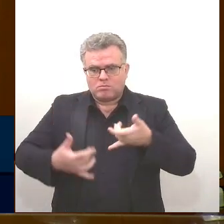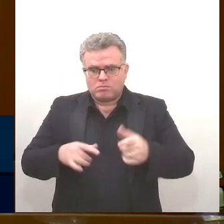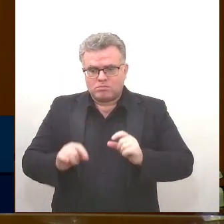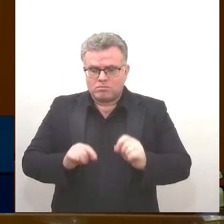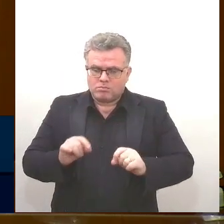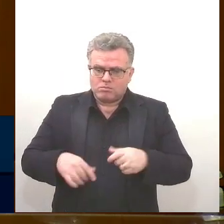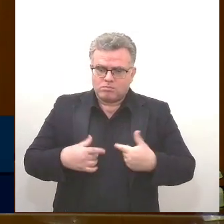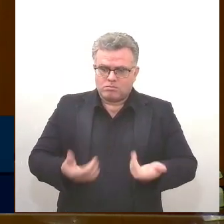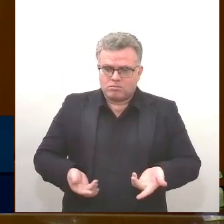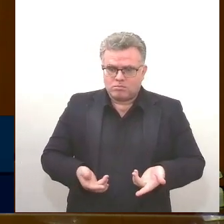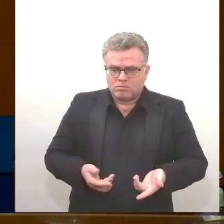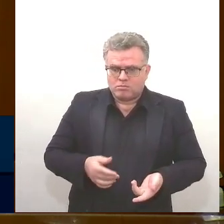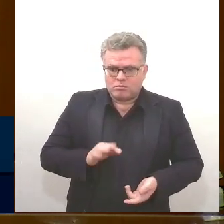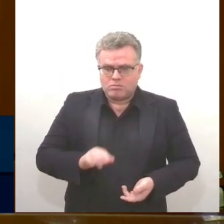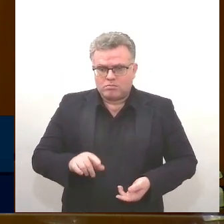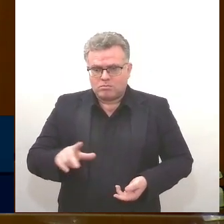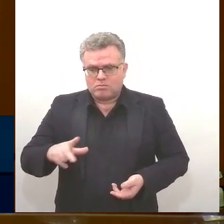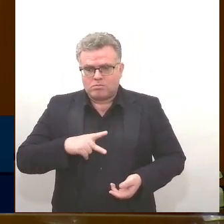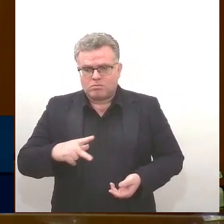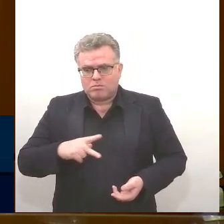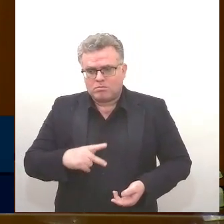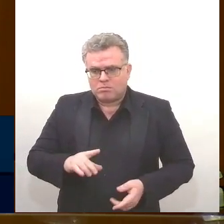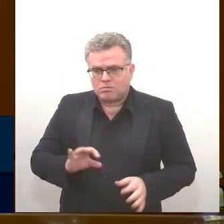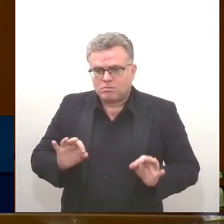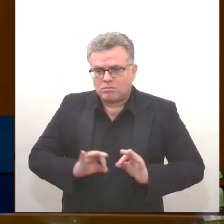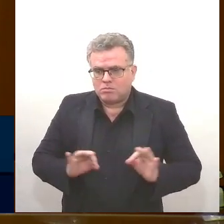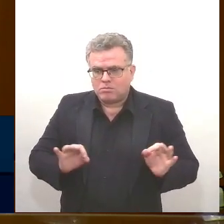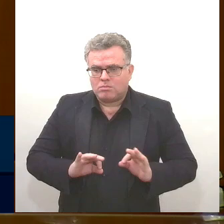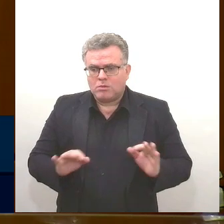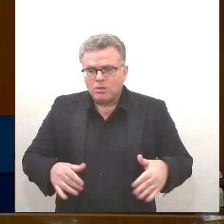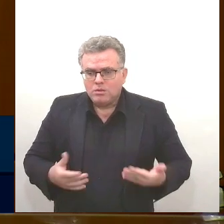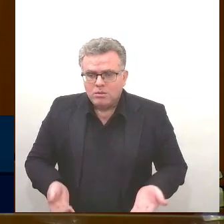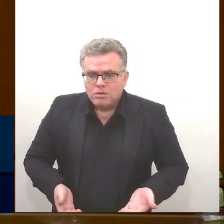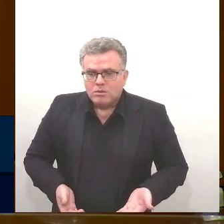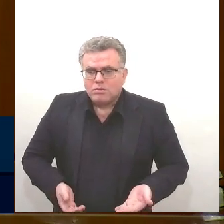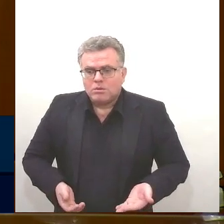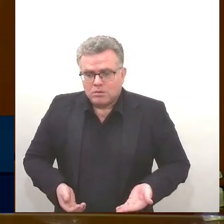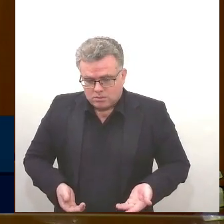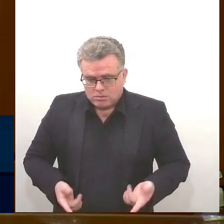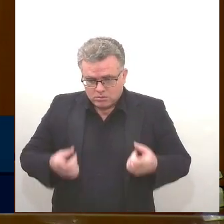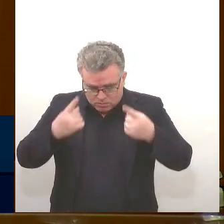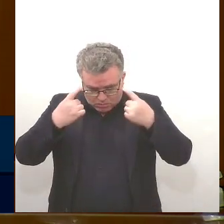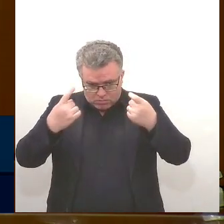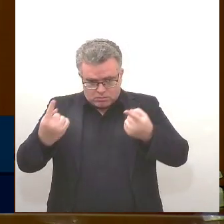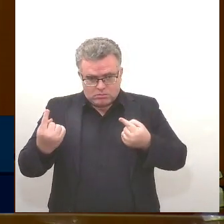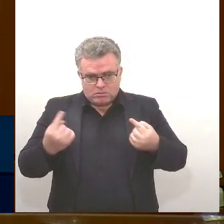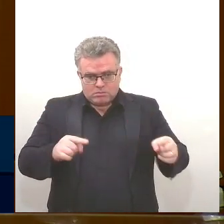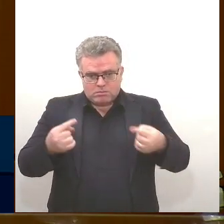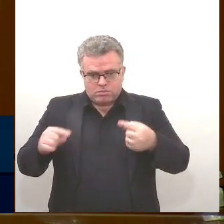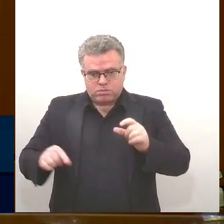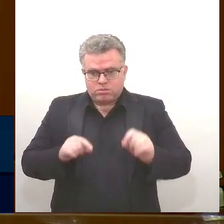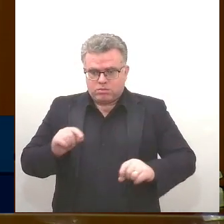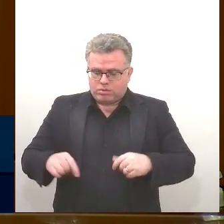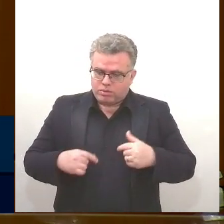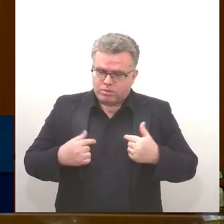pessoal muito menos para o lado da violência não só da violência física mas da violência